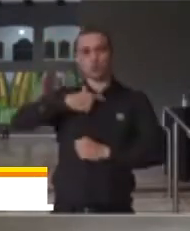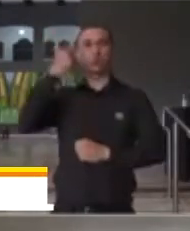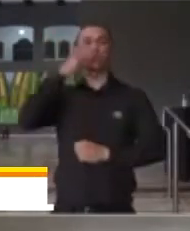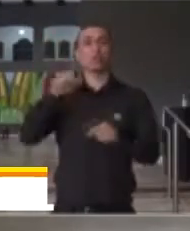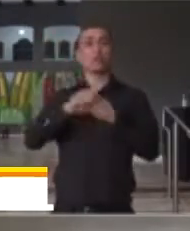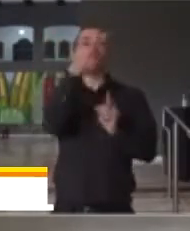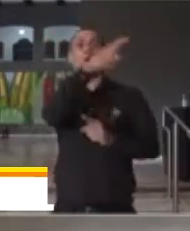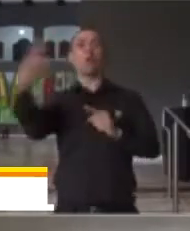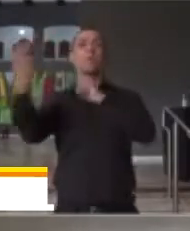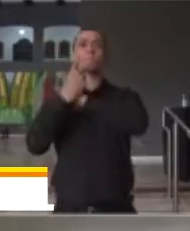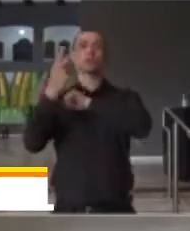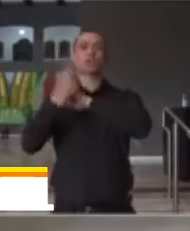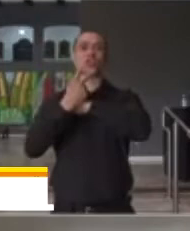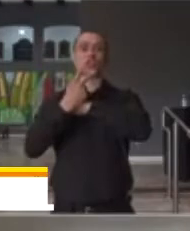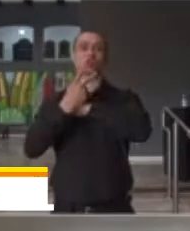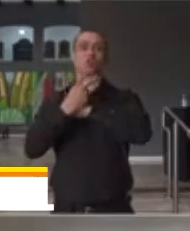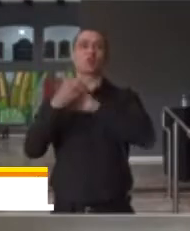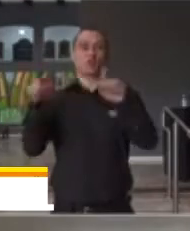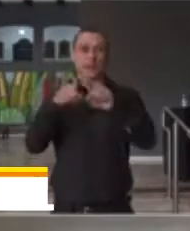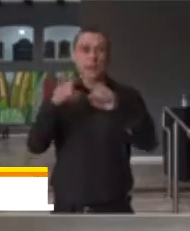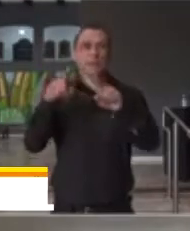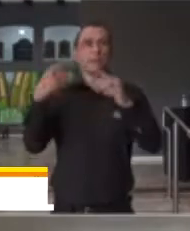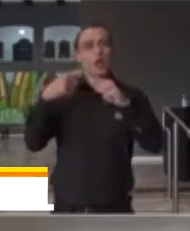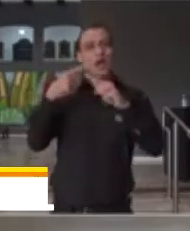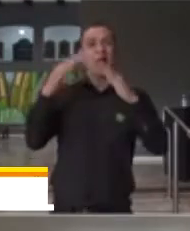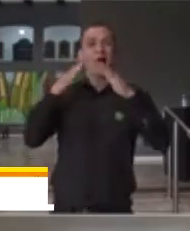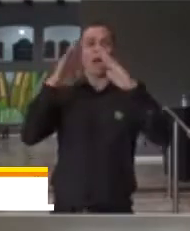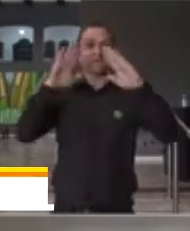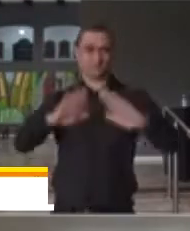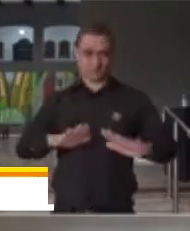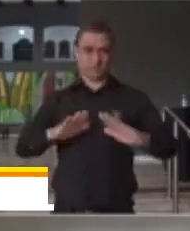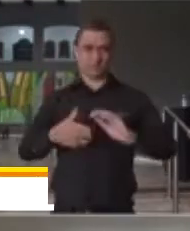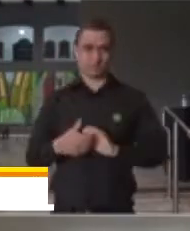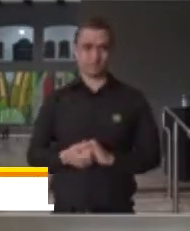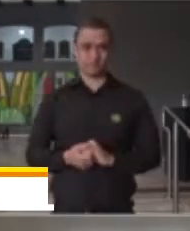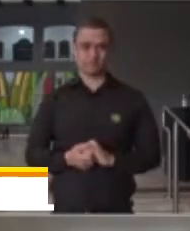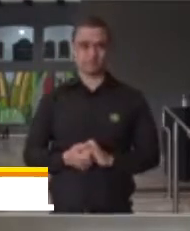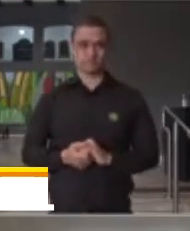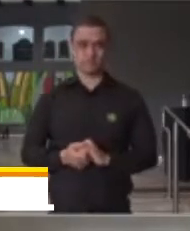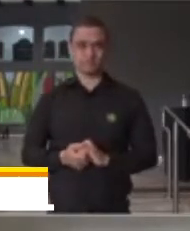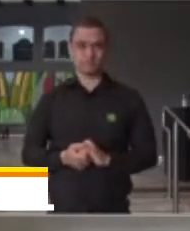protegidas e protegidas pelo isolamento social